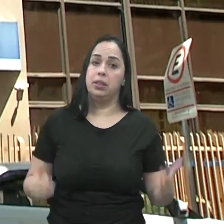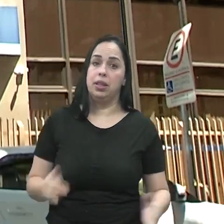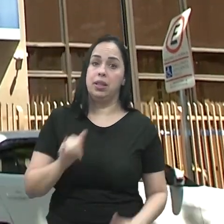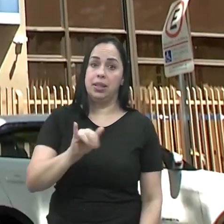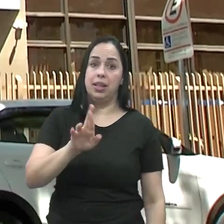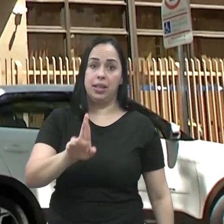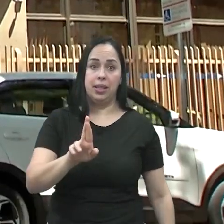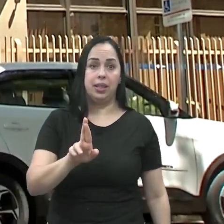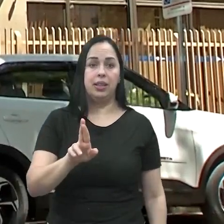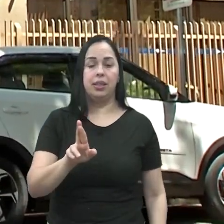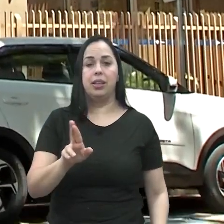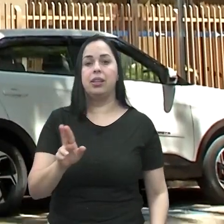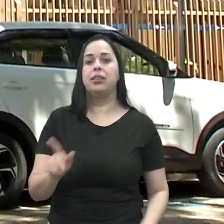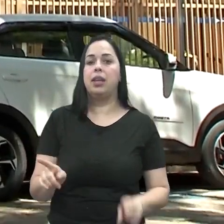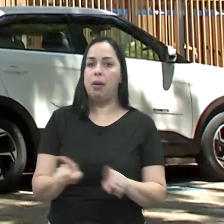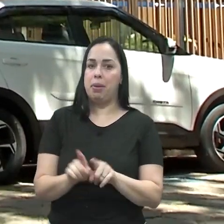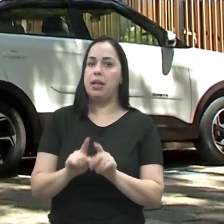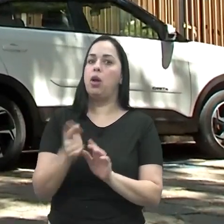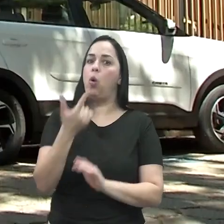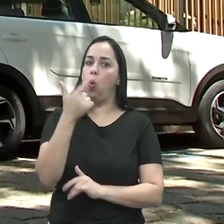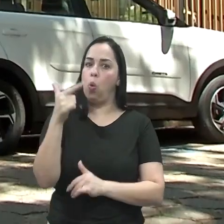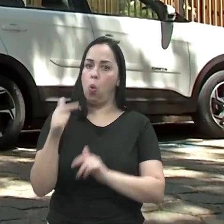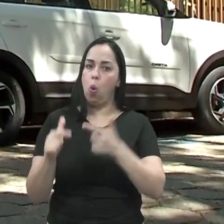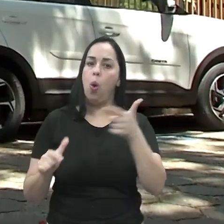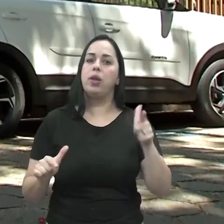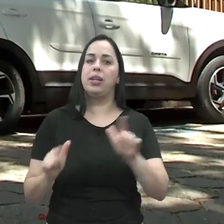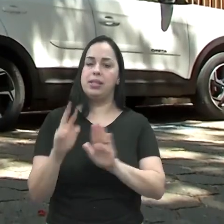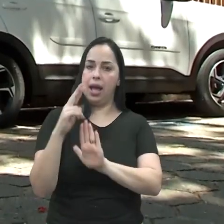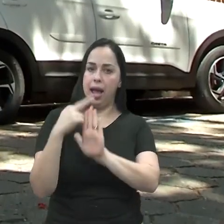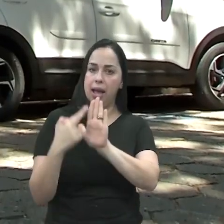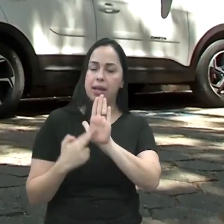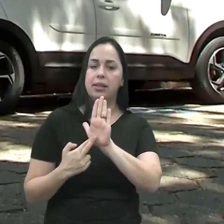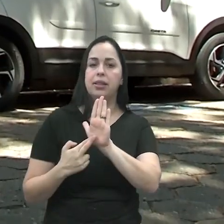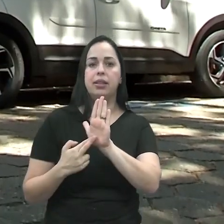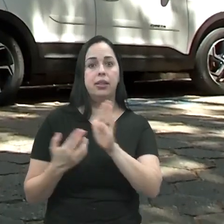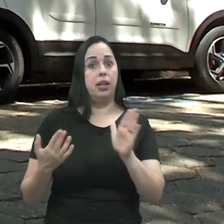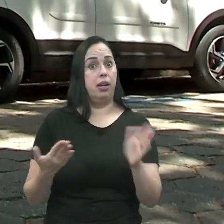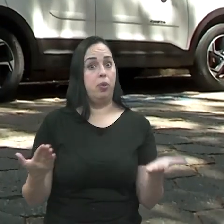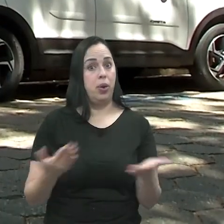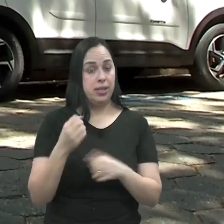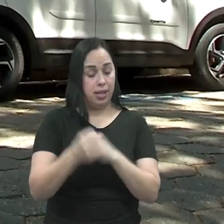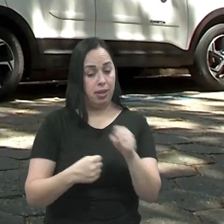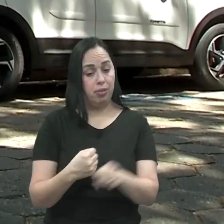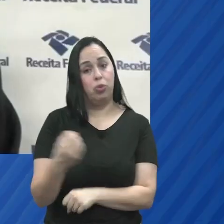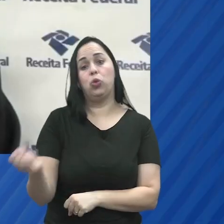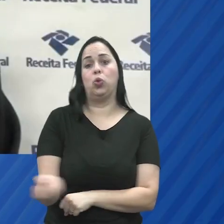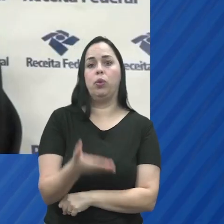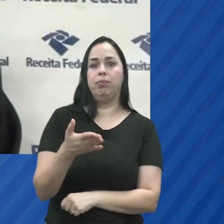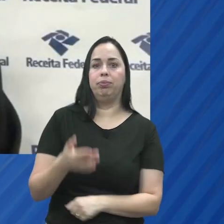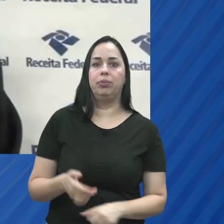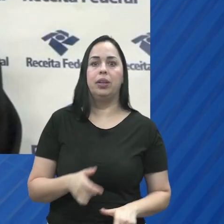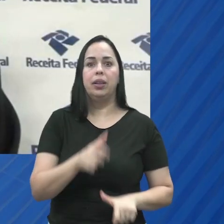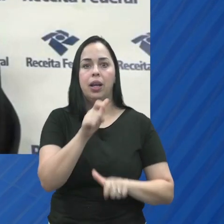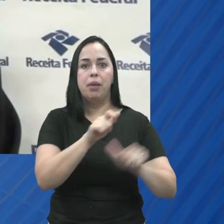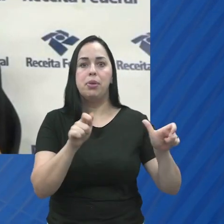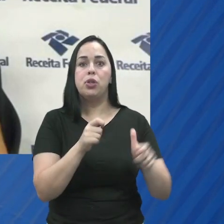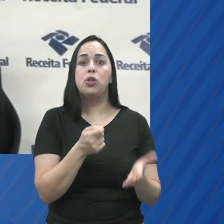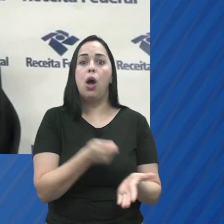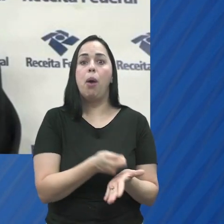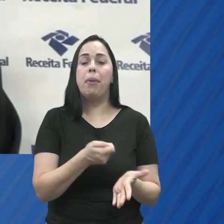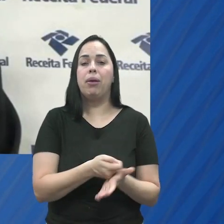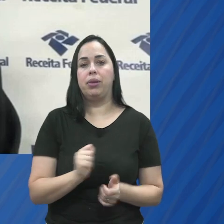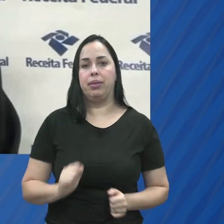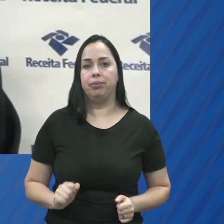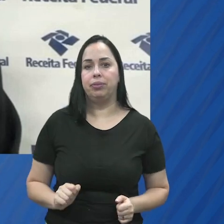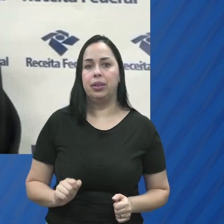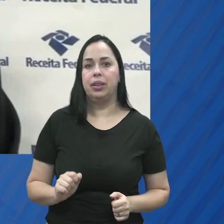A Receita ainda estipula outras regras e, para esse ano, tiveram novidades. Estão obrigados à entrega da declaração